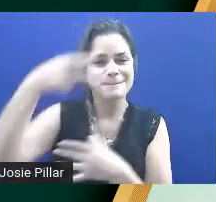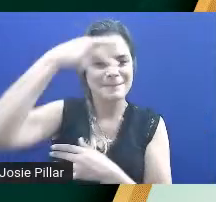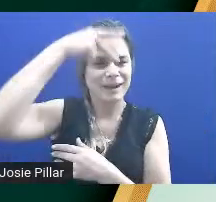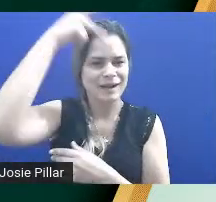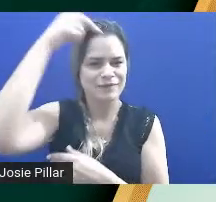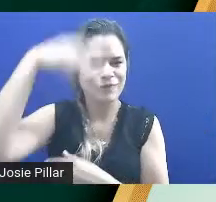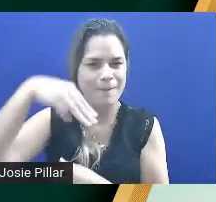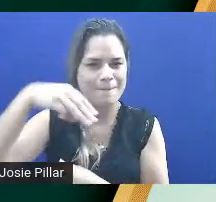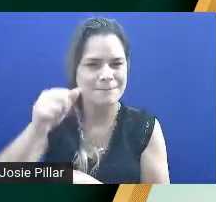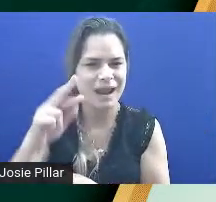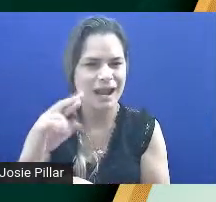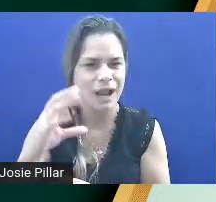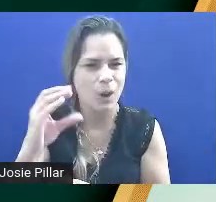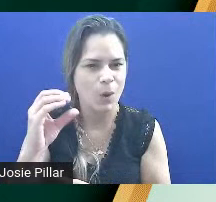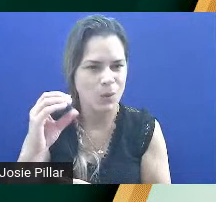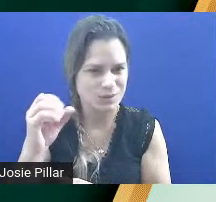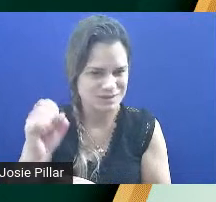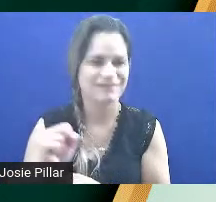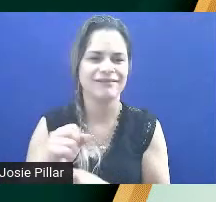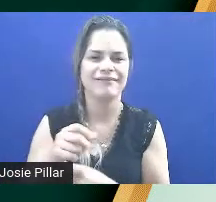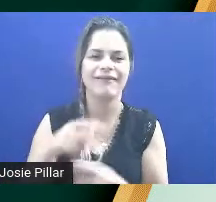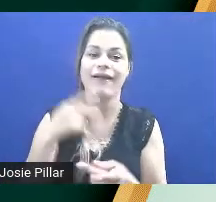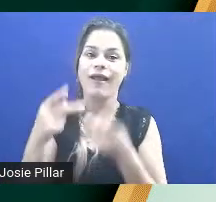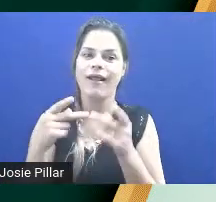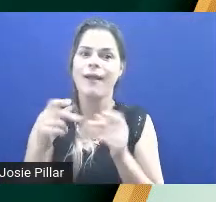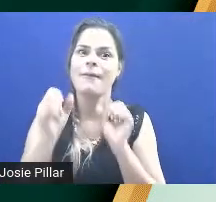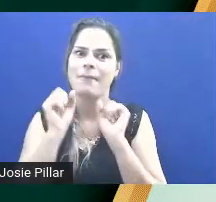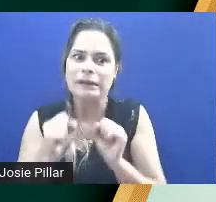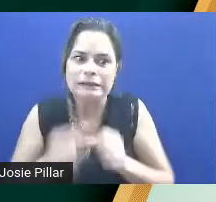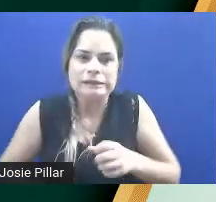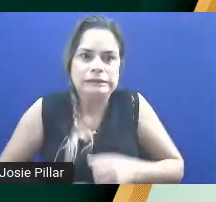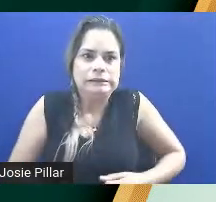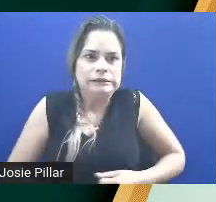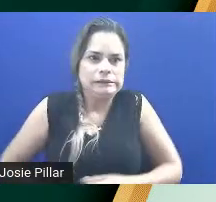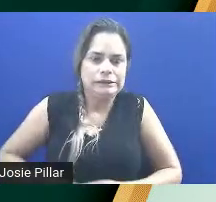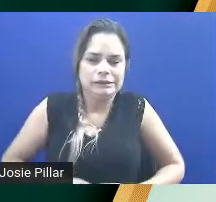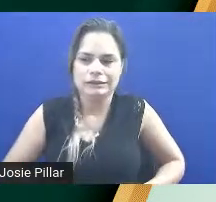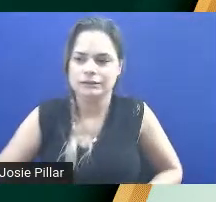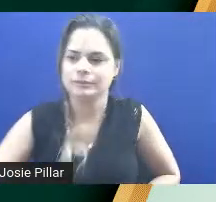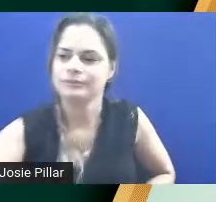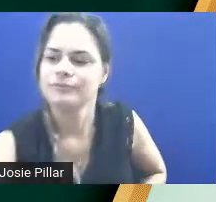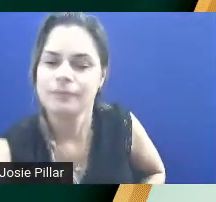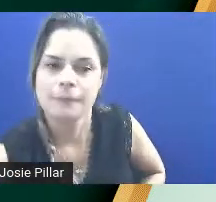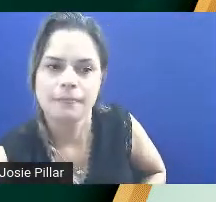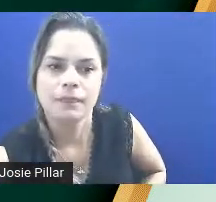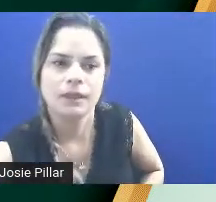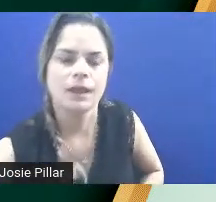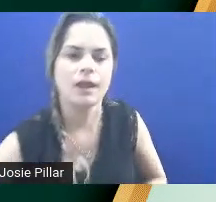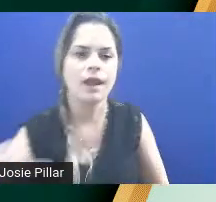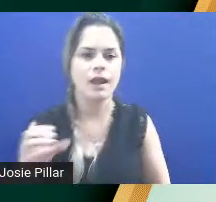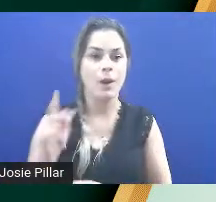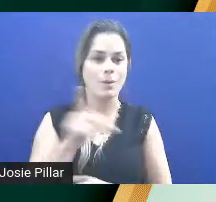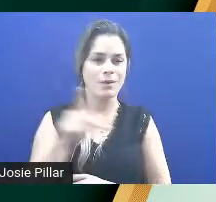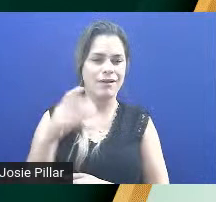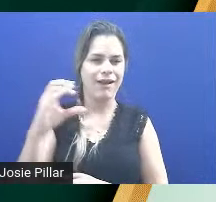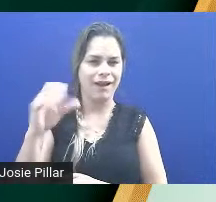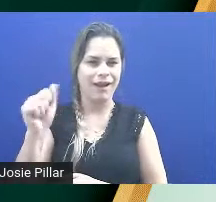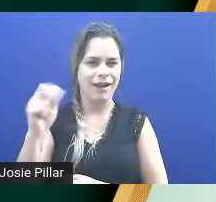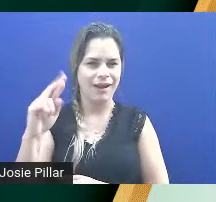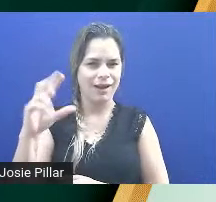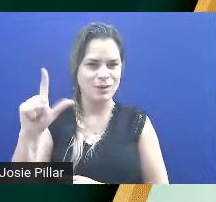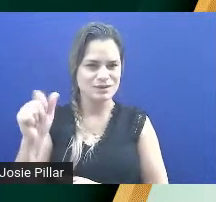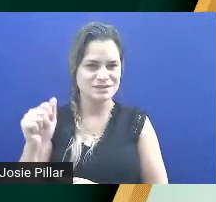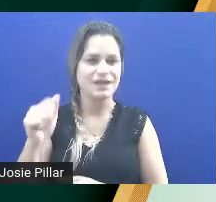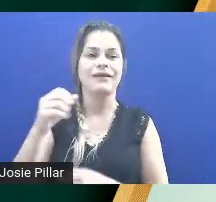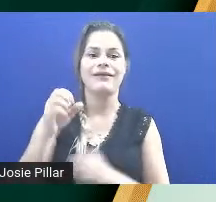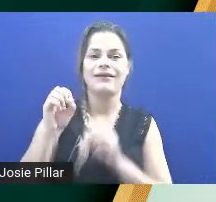Marcos, cabeça, que quase tudo pode causar cólica ou laminite em equinos. O prof. Carlos até nos ensinou a fazer galinhas